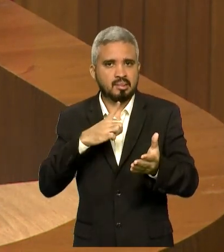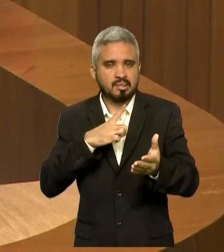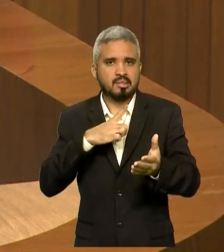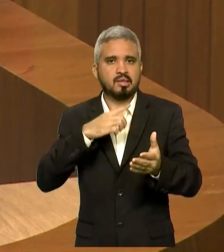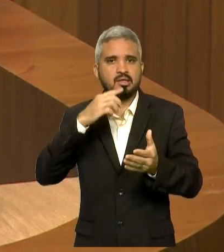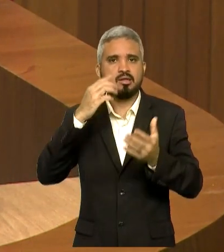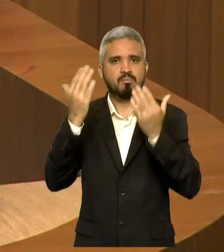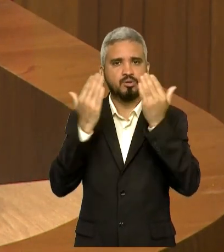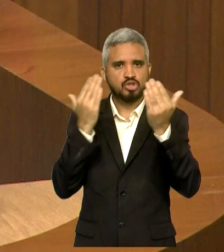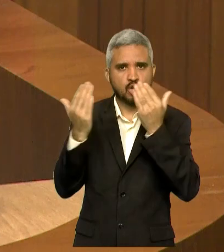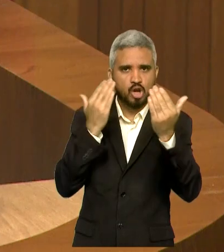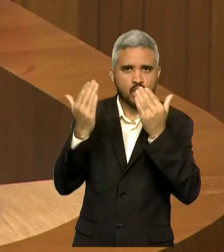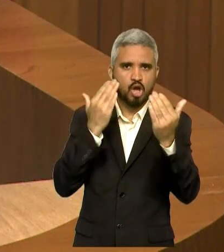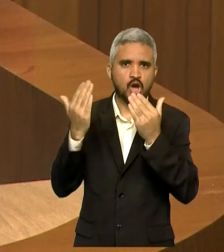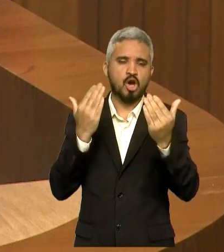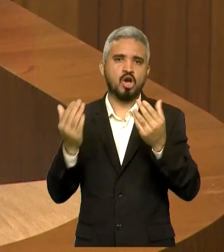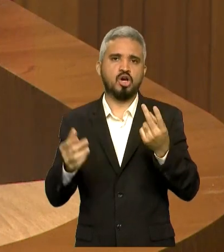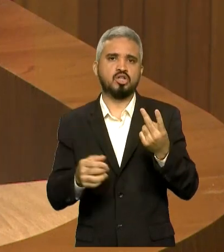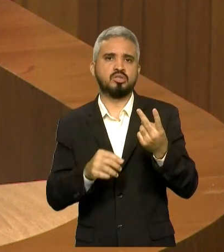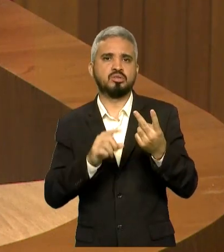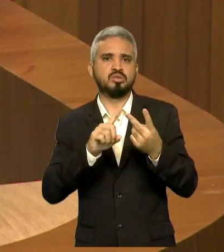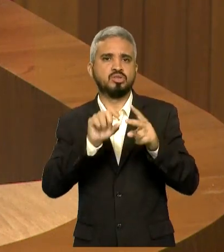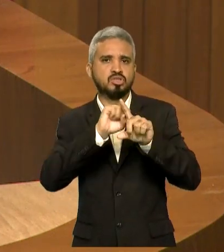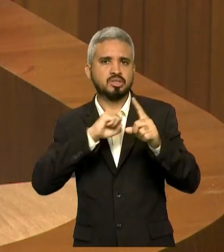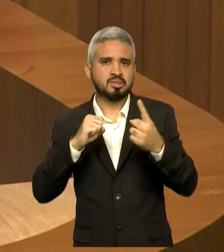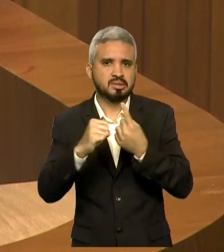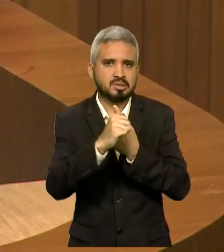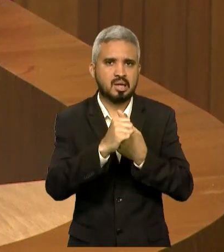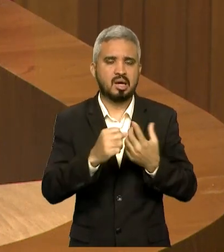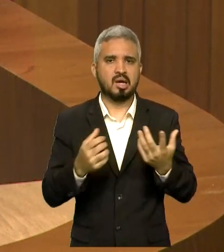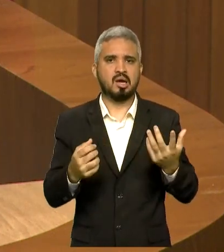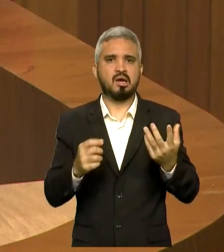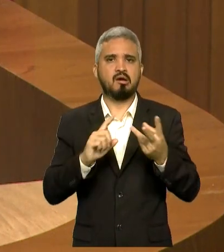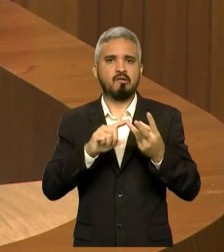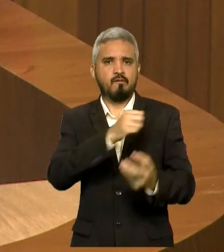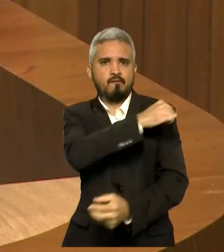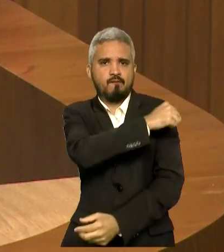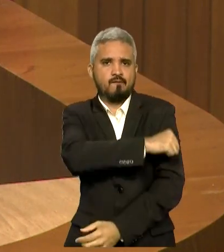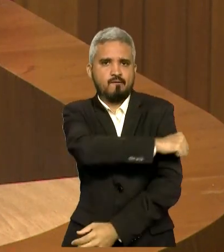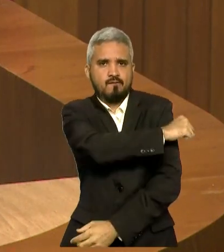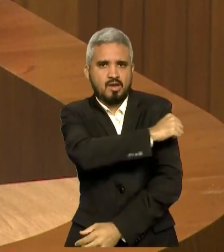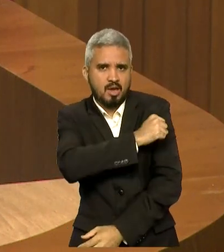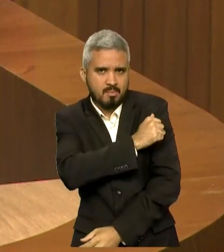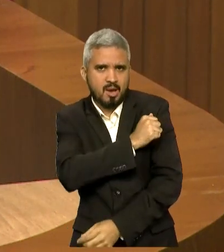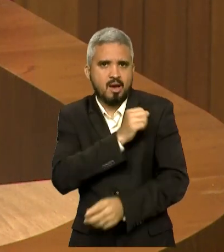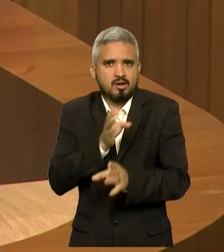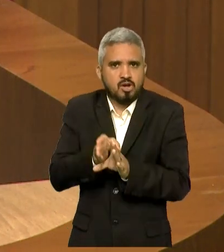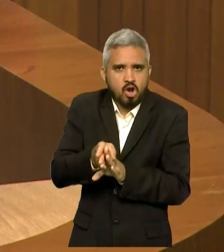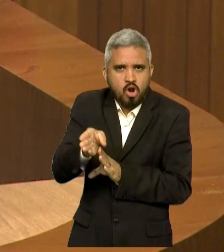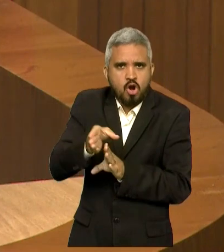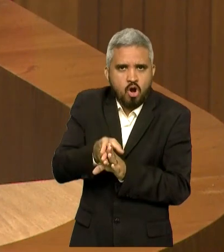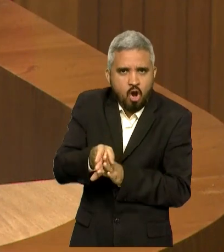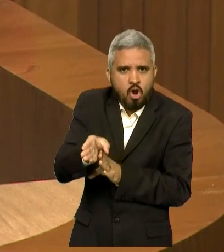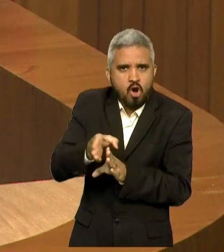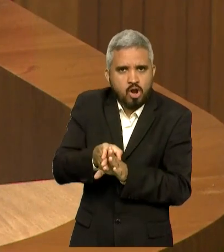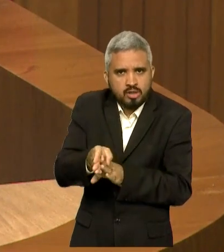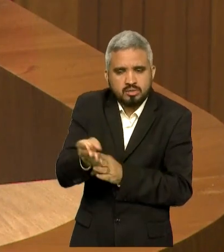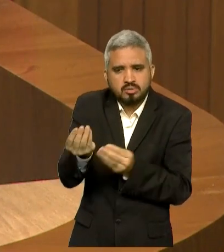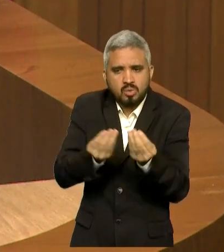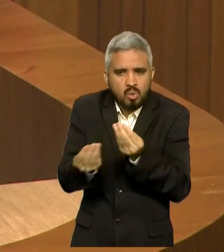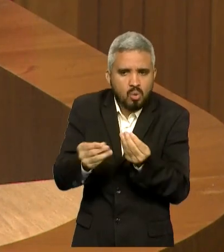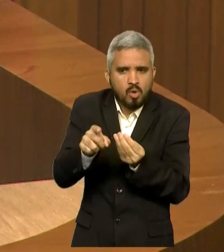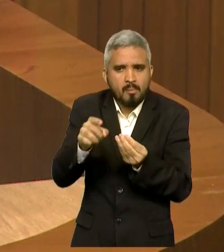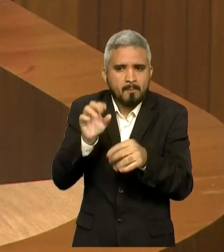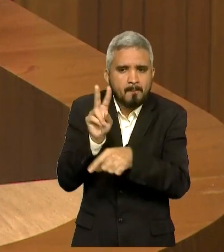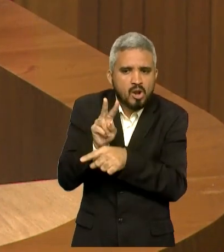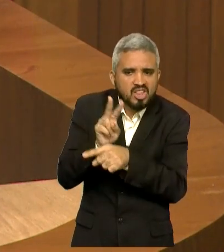social por meio das assistências sociais, atendimento de enfermagem para orientação às mulheres com relação a métodos contraceptivos,